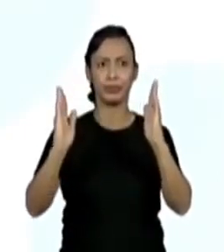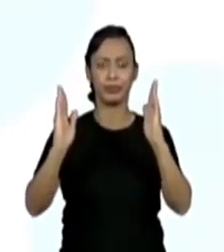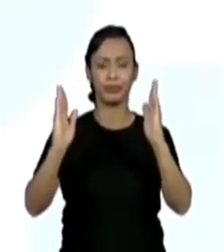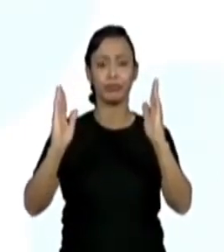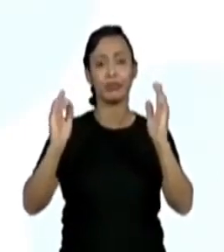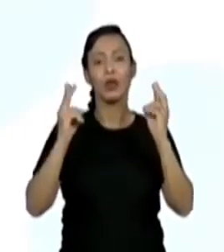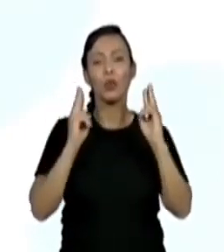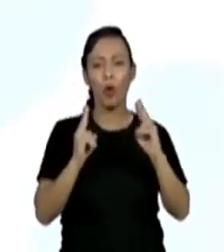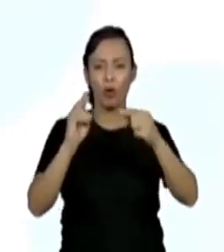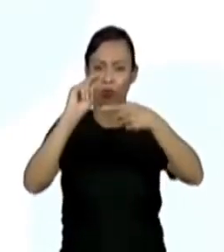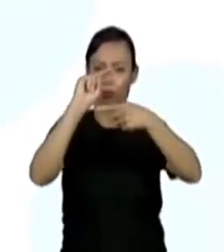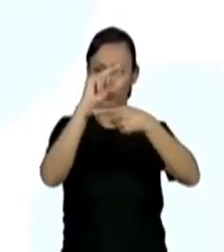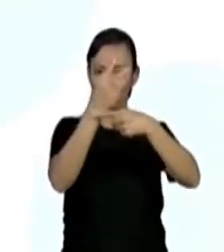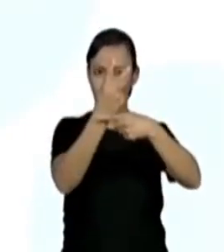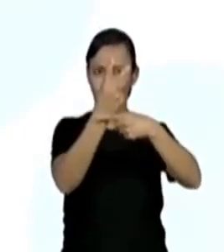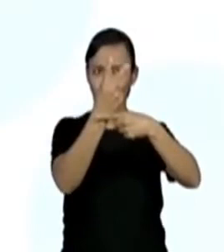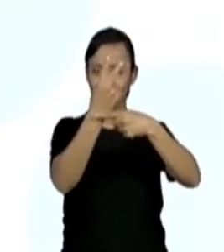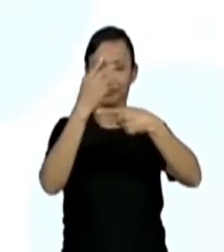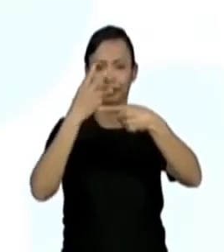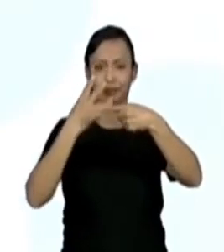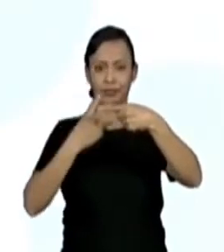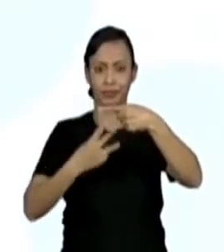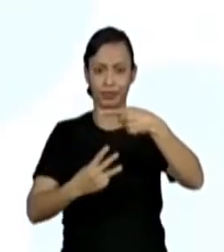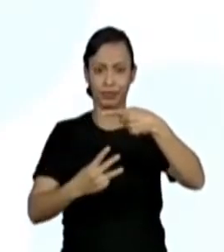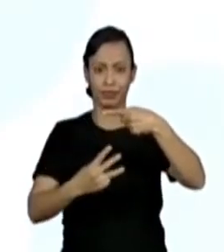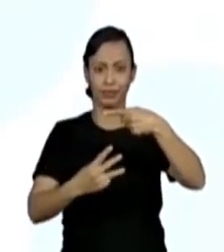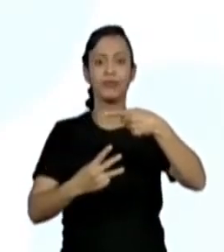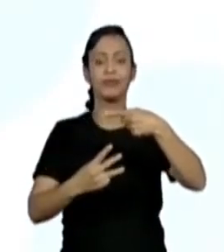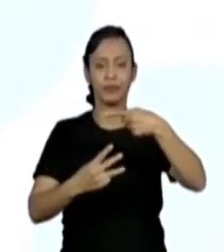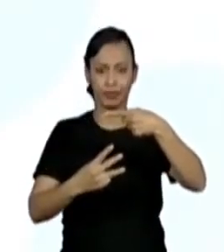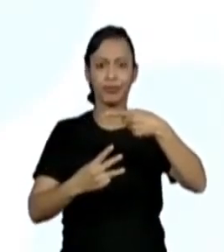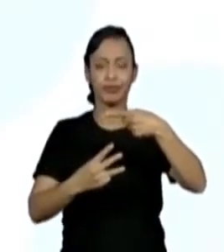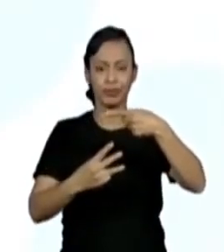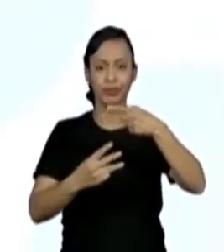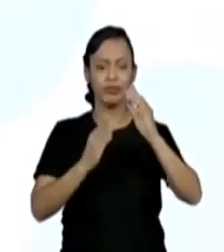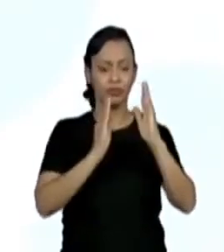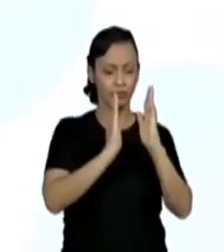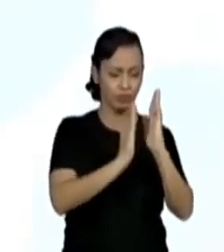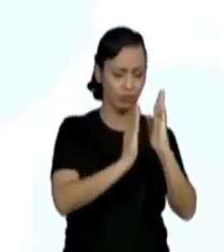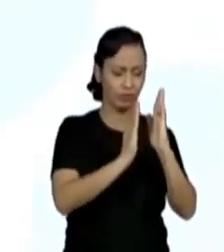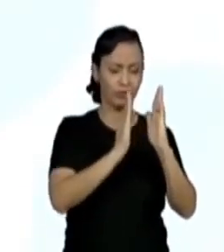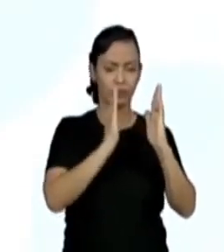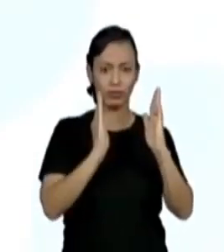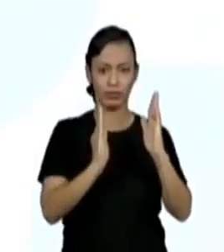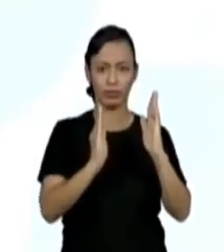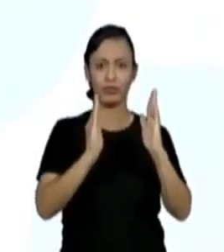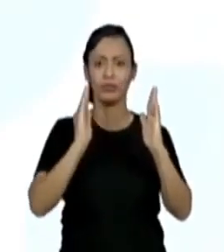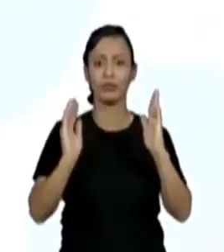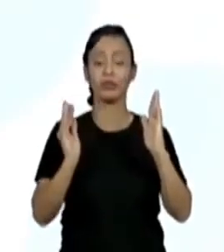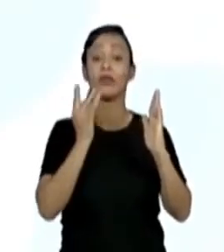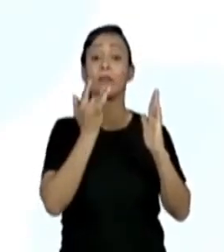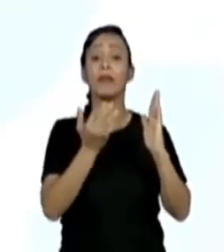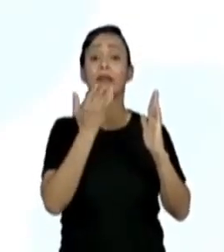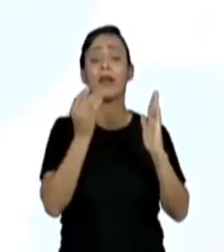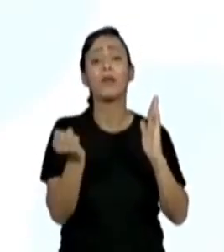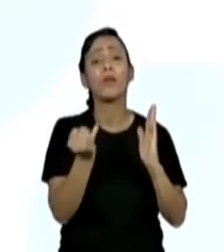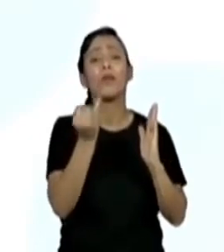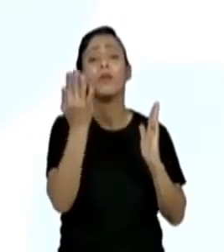numerador o 3 no denominador 2/3 vamos representar com a pintura